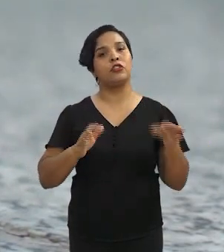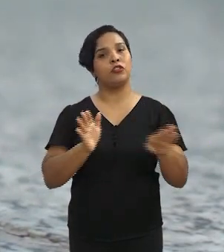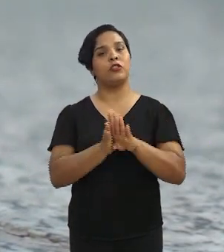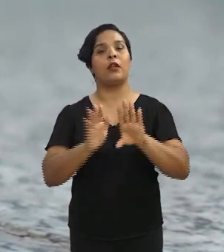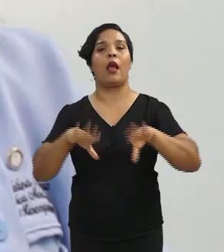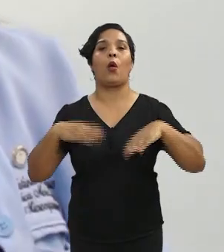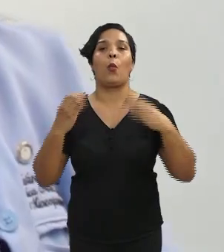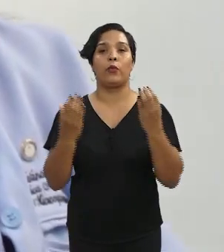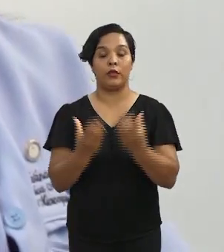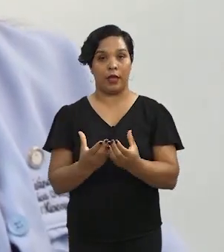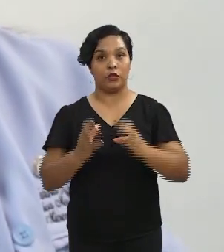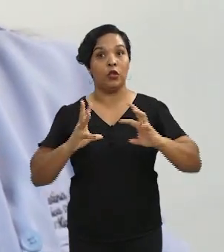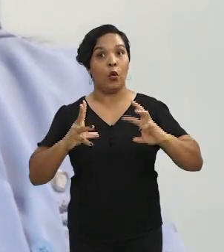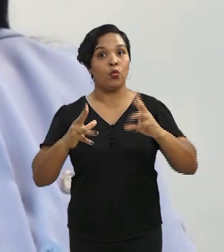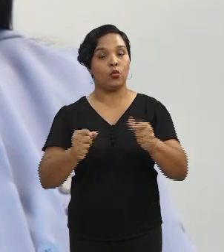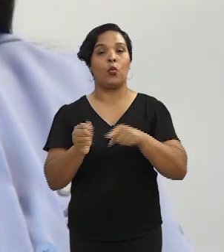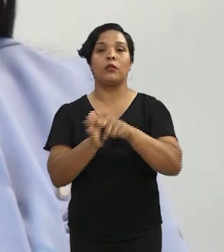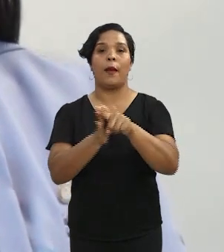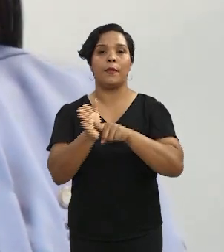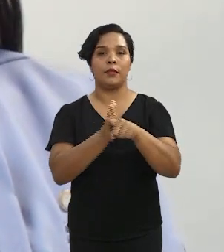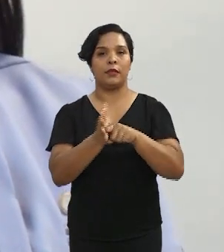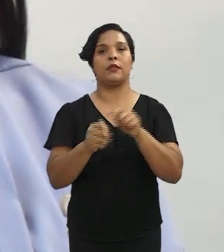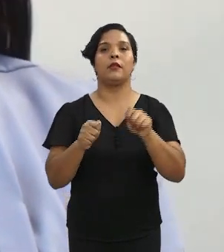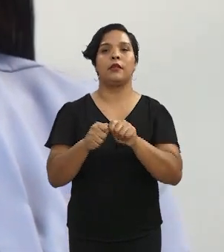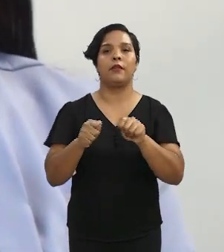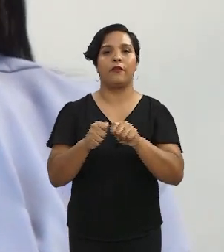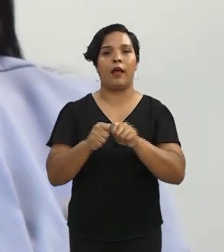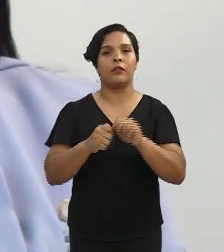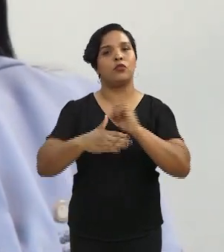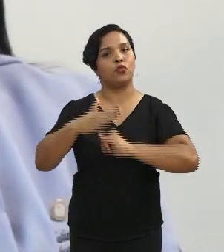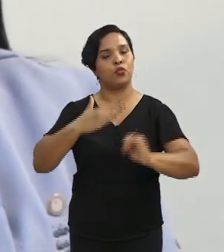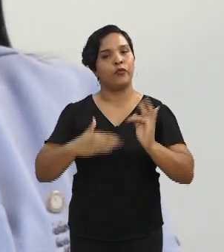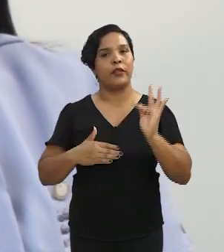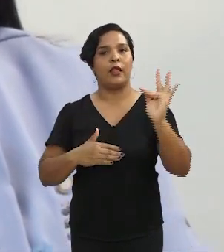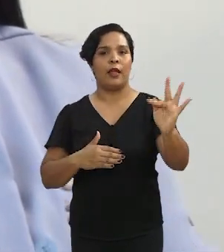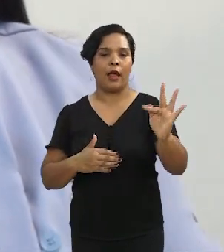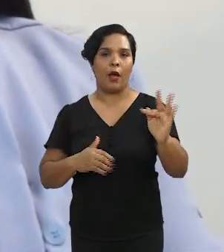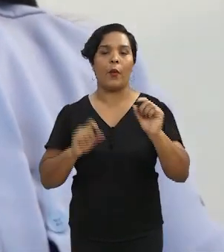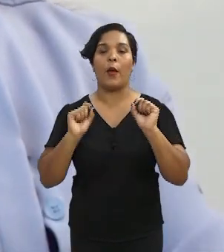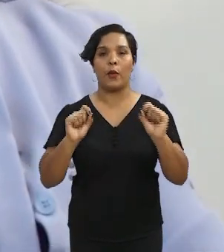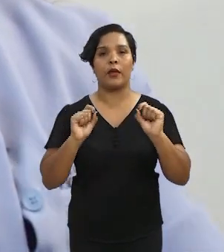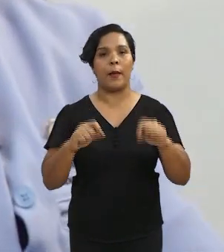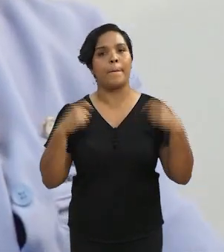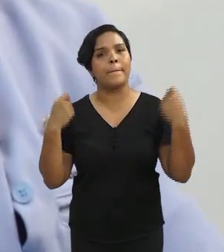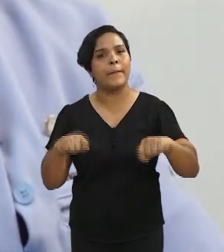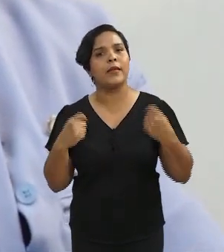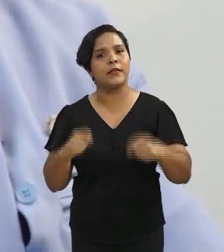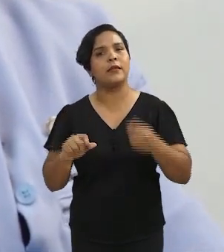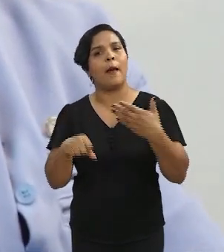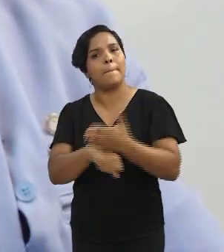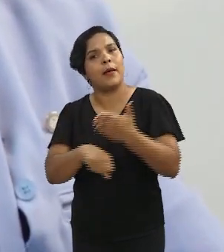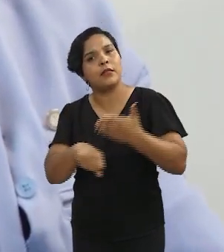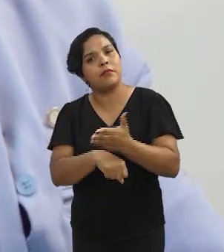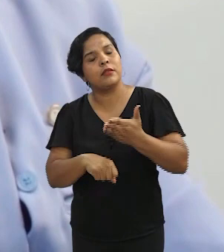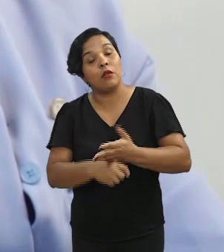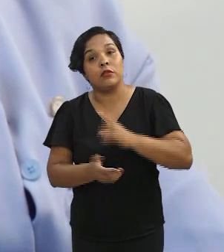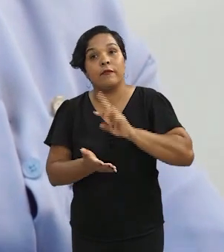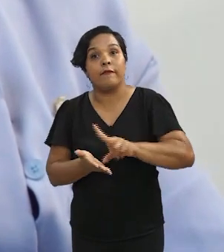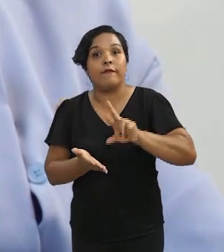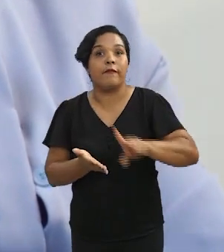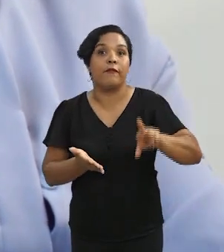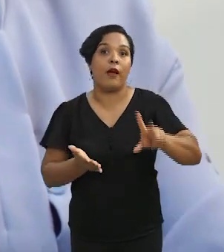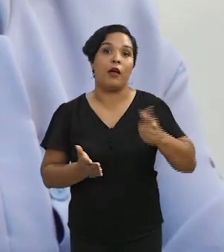à comunidade. Toda essa pesquisa que a gente faz em universidades, em institutos federais, elas requerem a participação